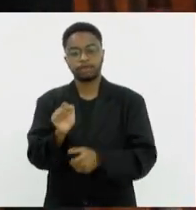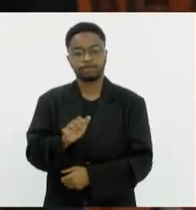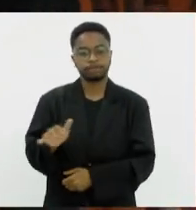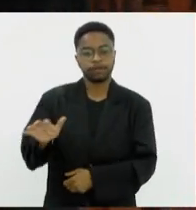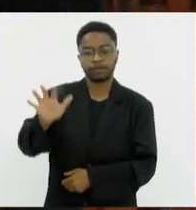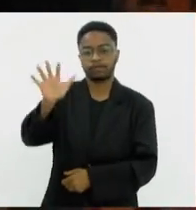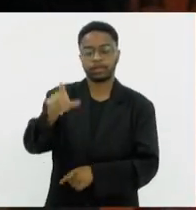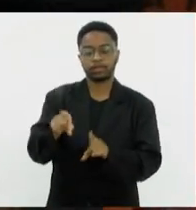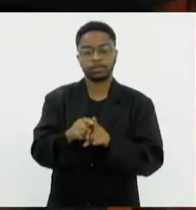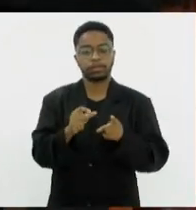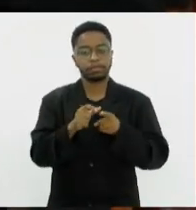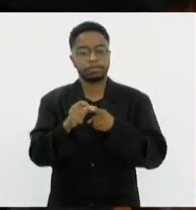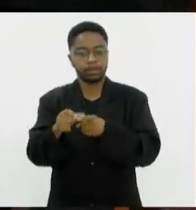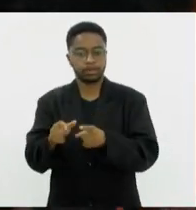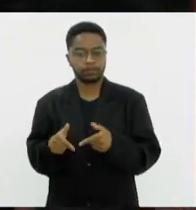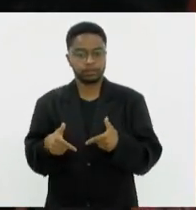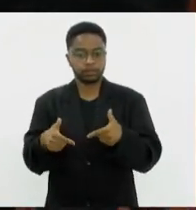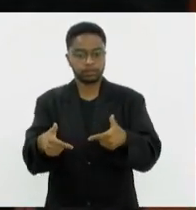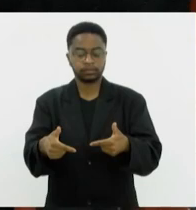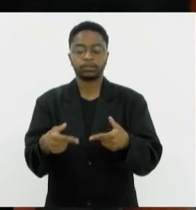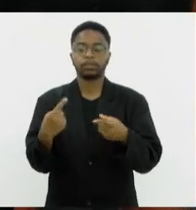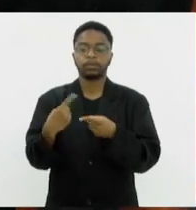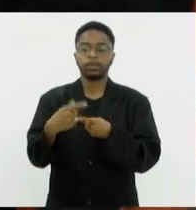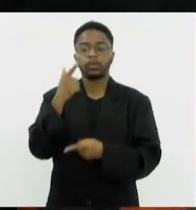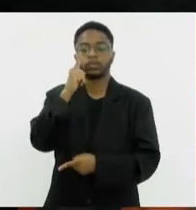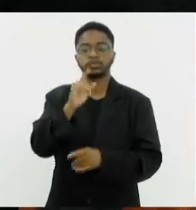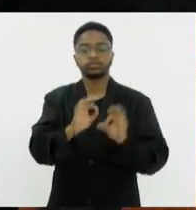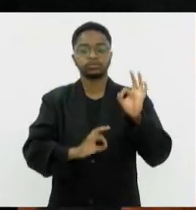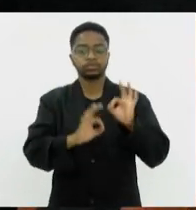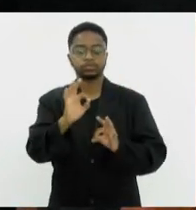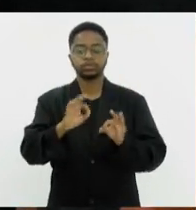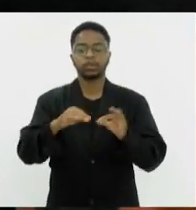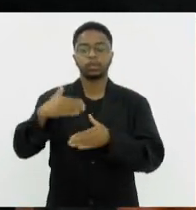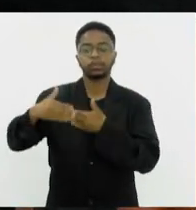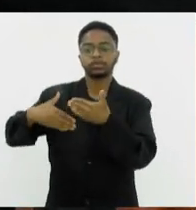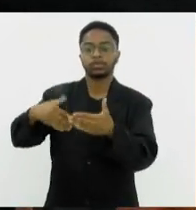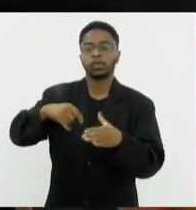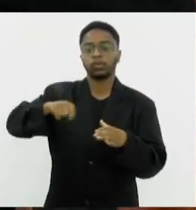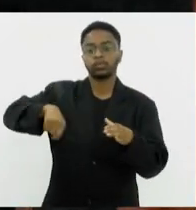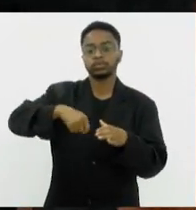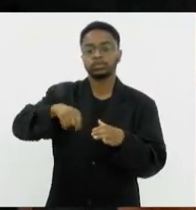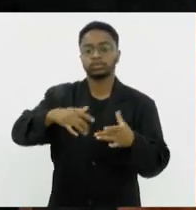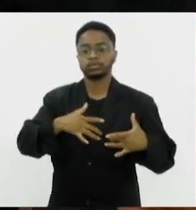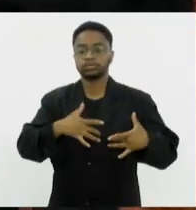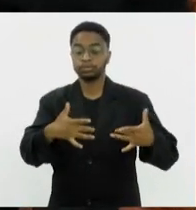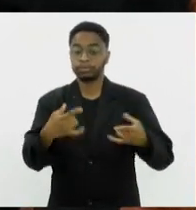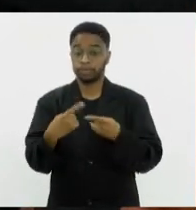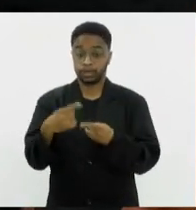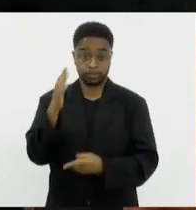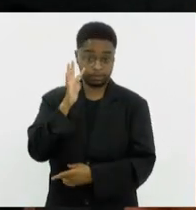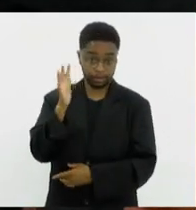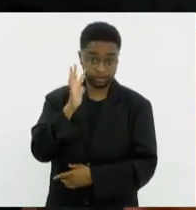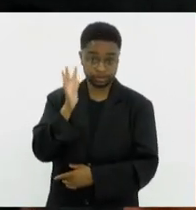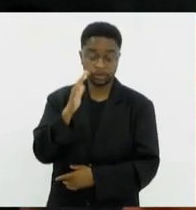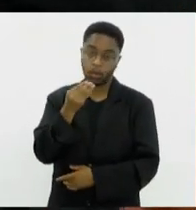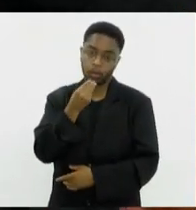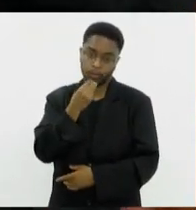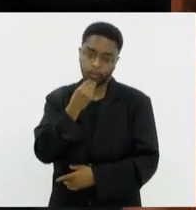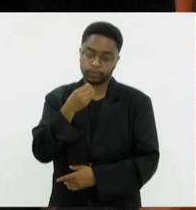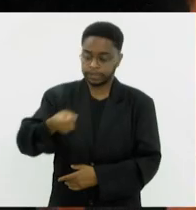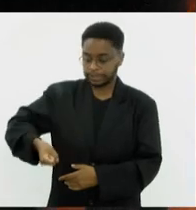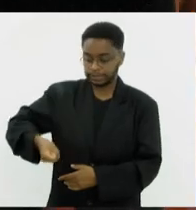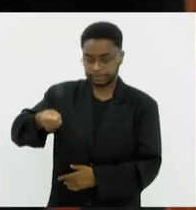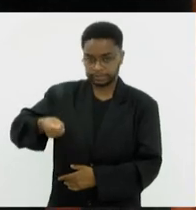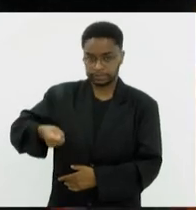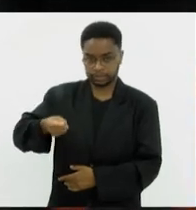nas periferias? Conseguiram consolidar um processo de cozinhas solidárias, porque você imagina, é claro que uma cesta básica